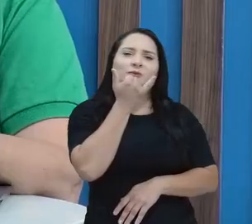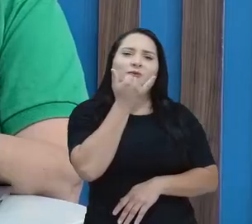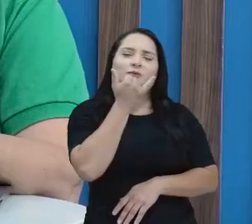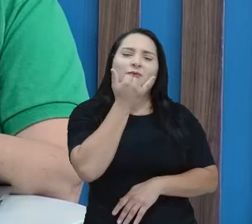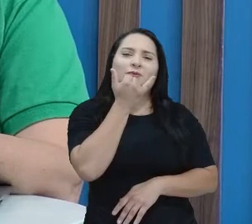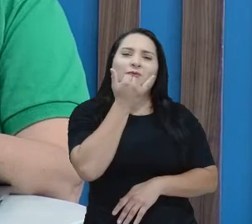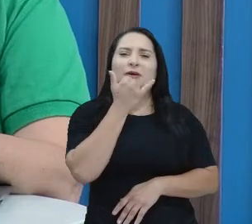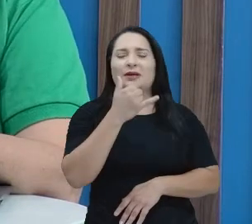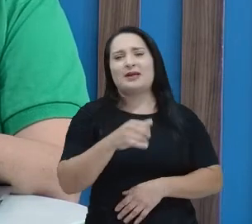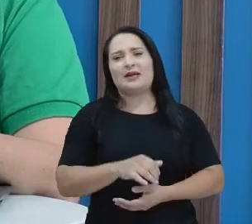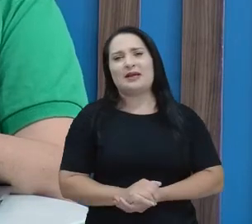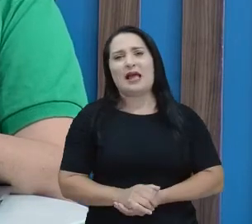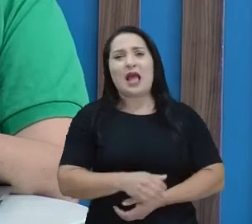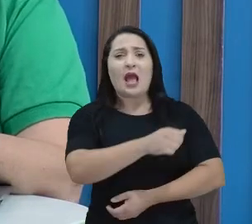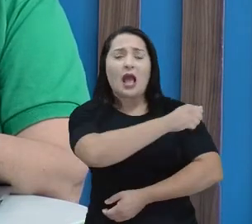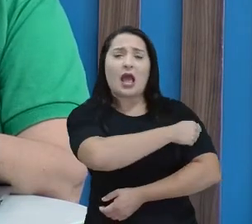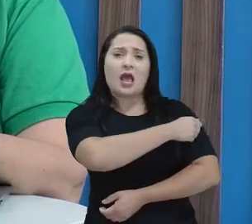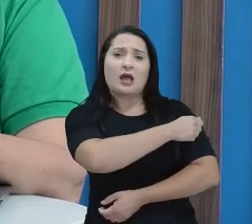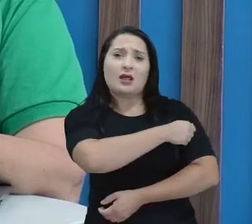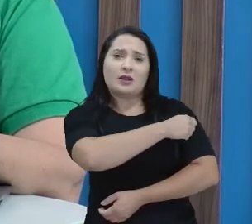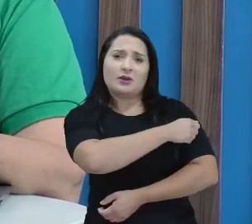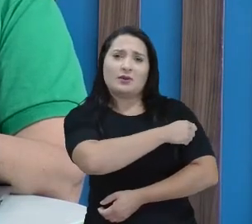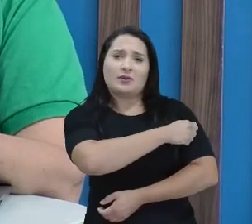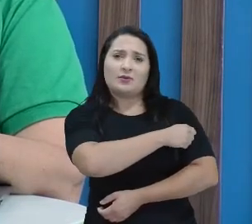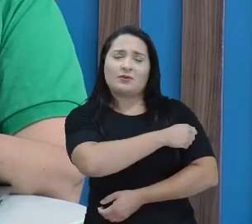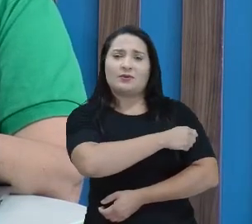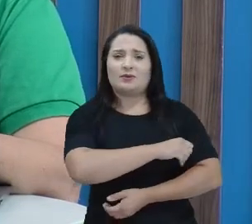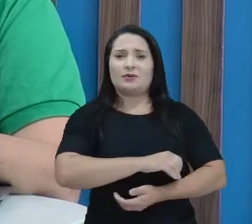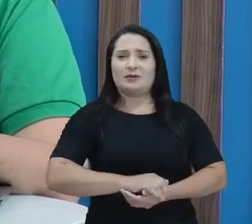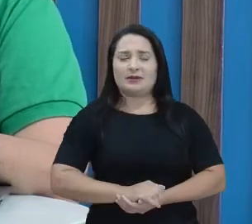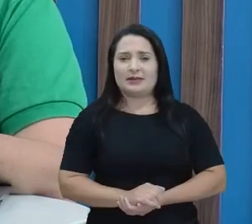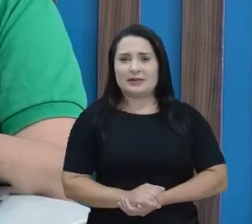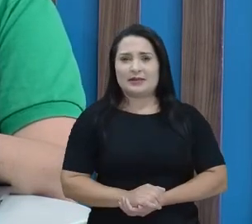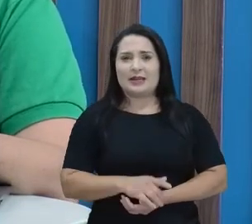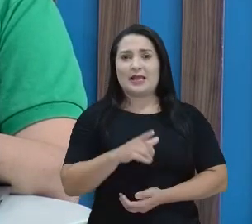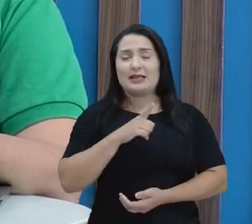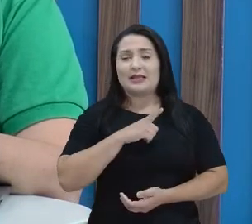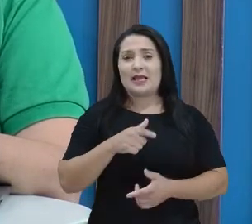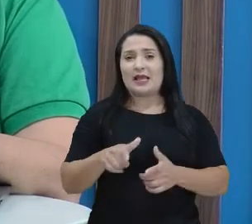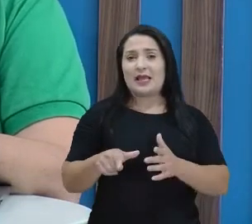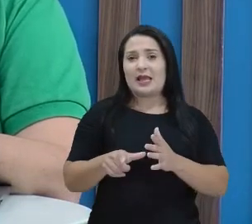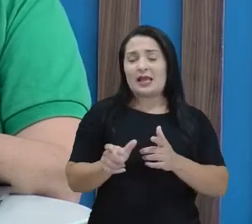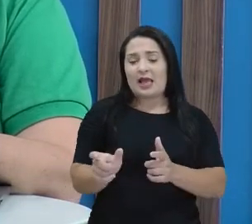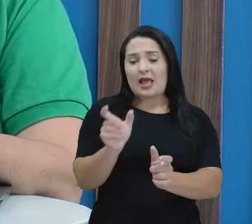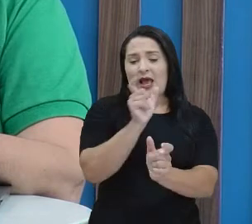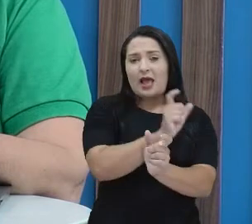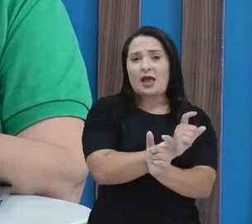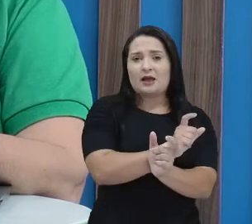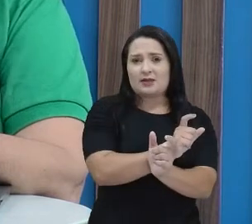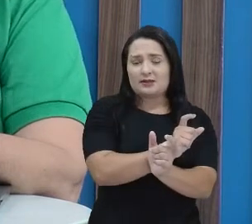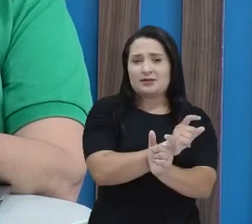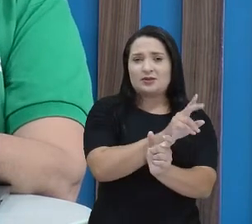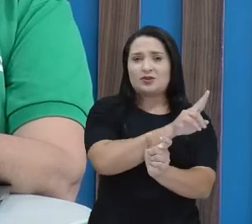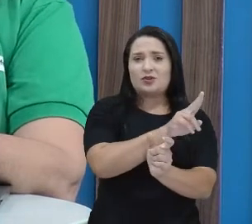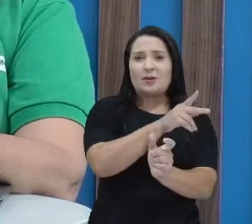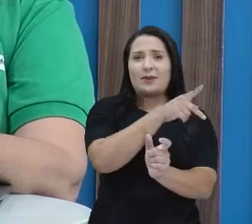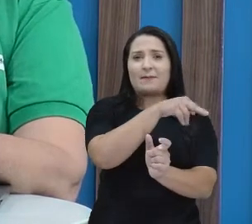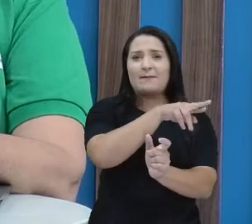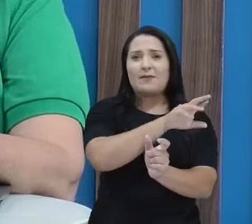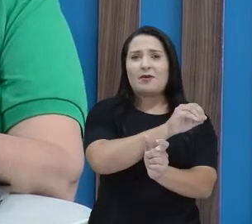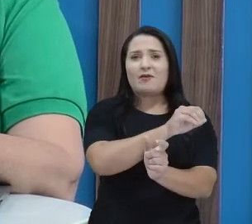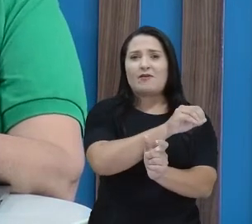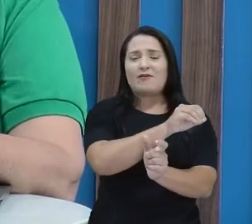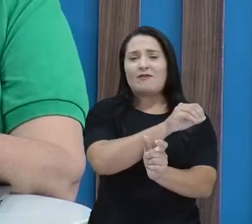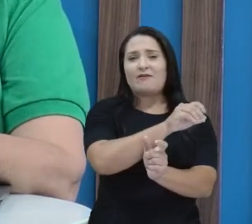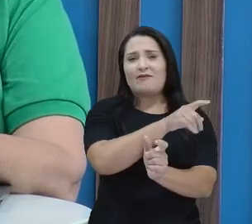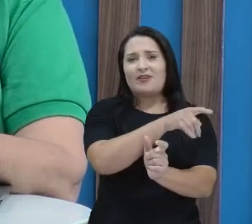Esté. É aluna, agora foi que eu percebi, porque professora tem o prof da frente, né? Isso. Foi Esté, aluna. Eita, Esté, eu não